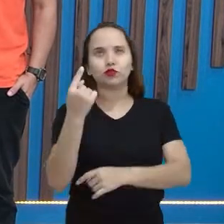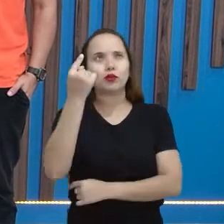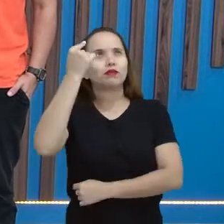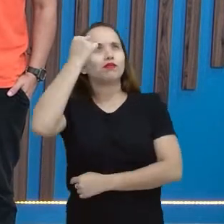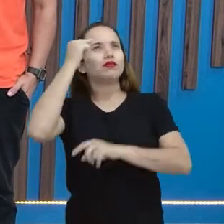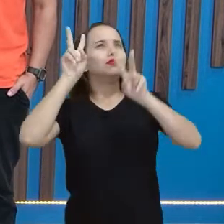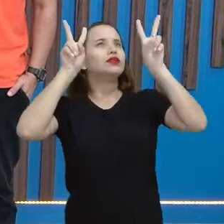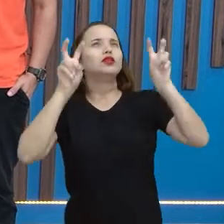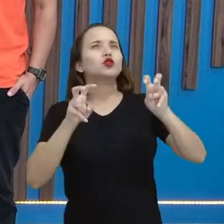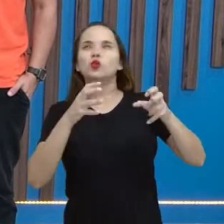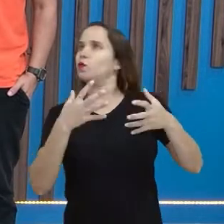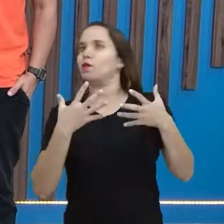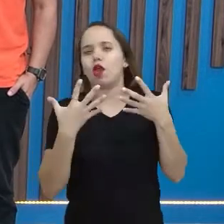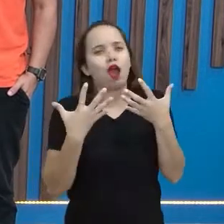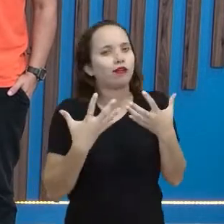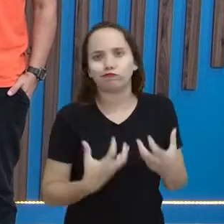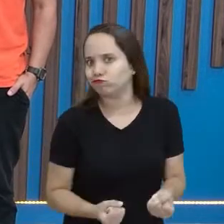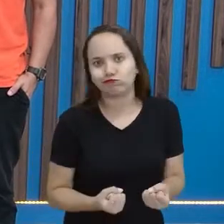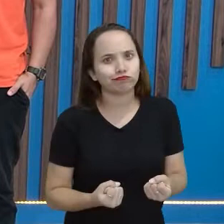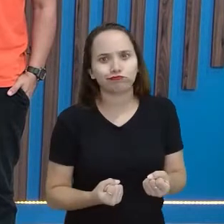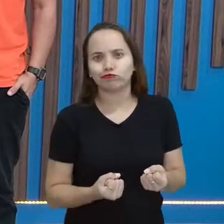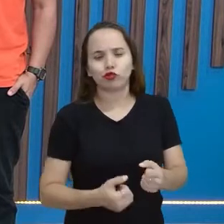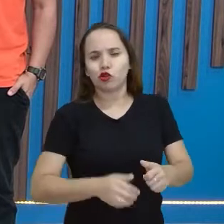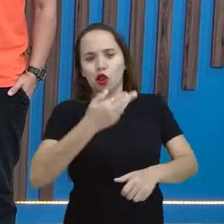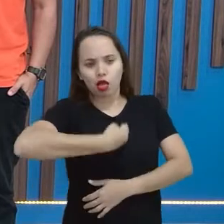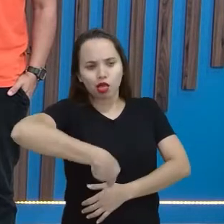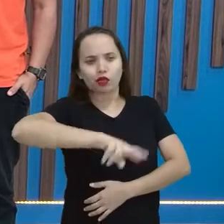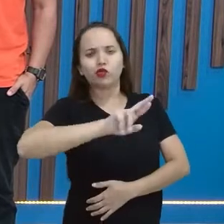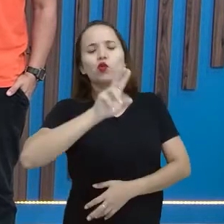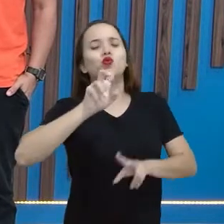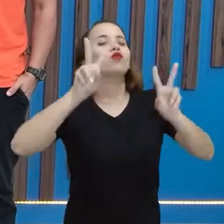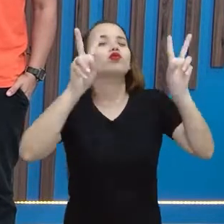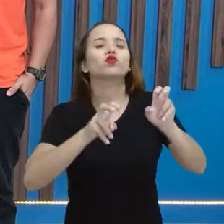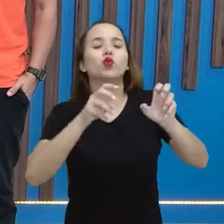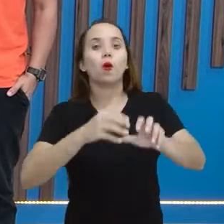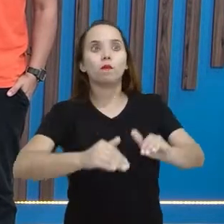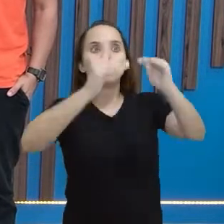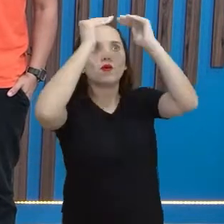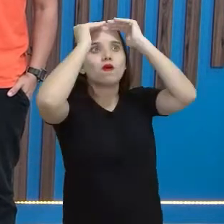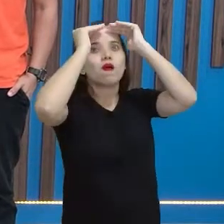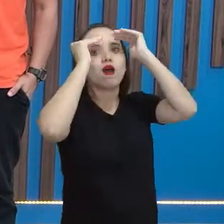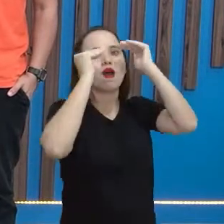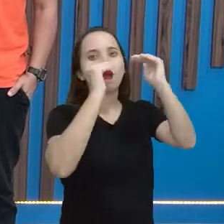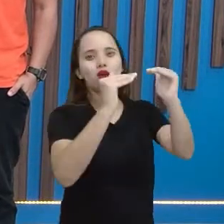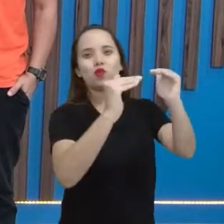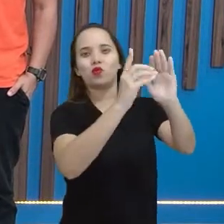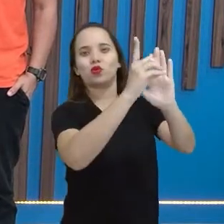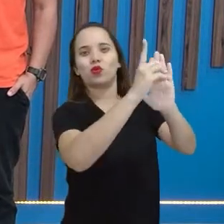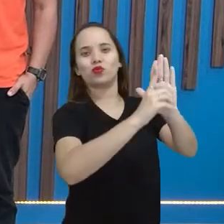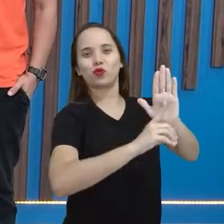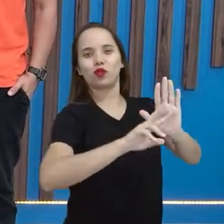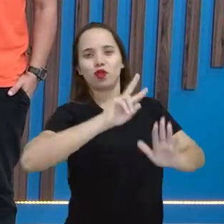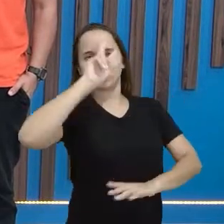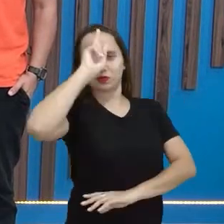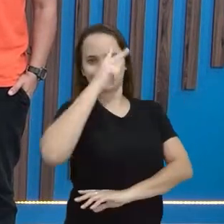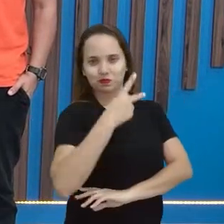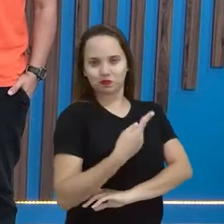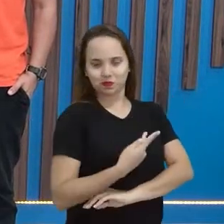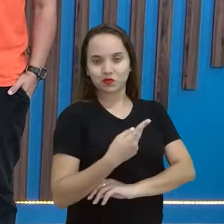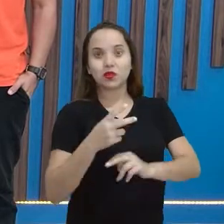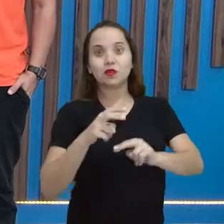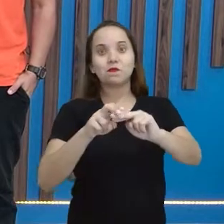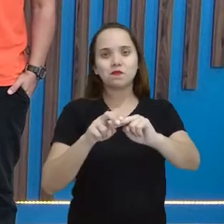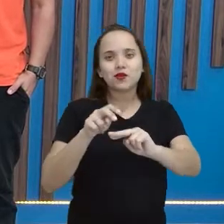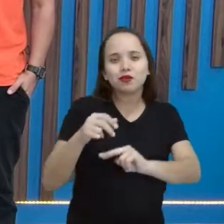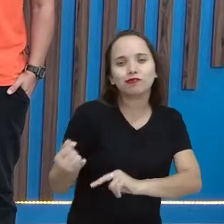tolerância religiosa é pensar em respeito aos direitos humanos. E isso é tão importante que, como vocês estão vendo